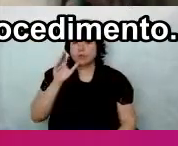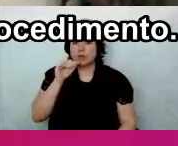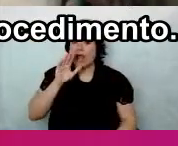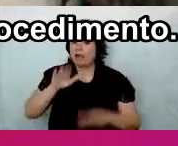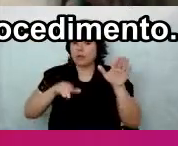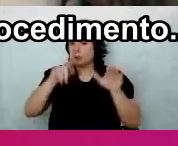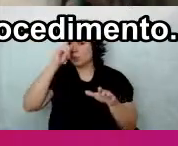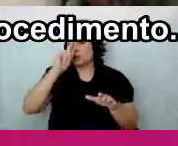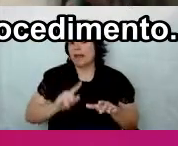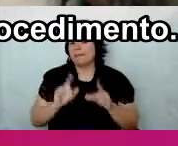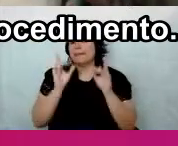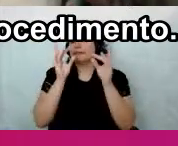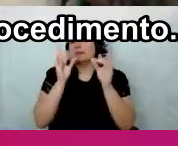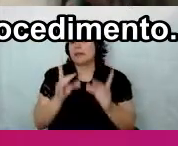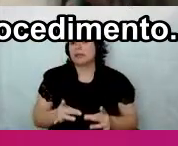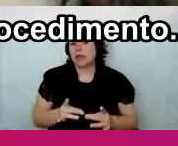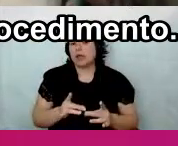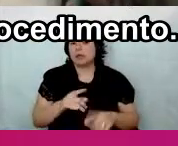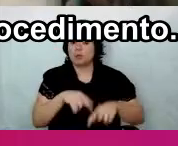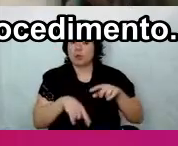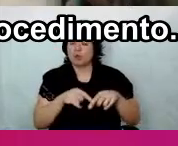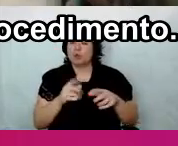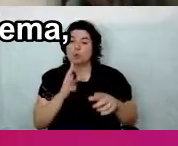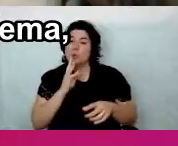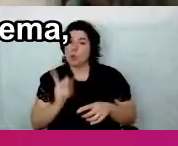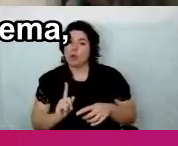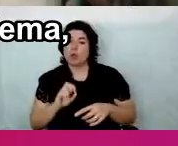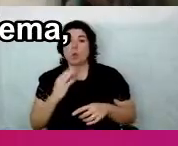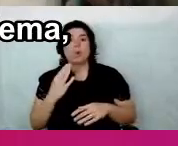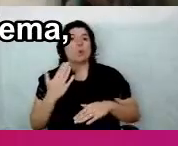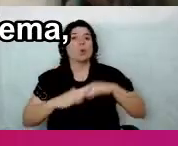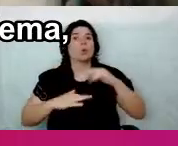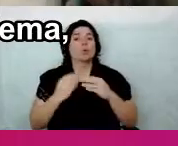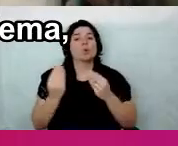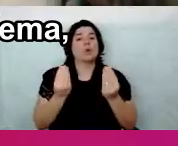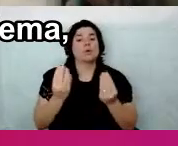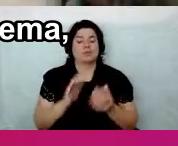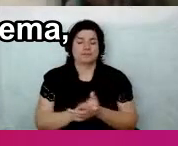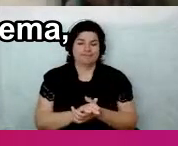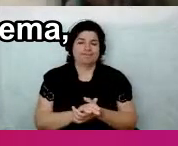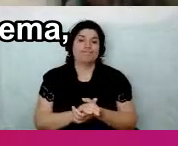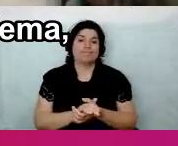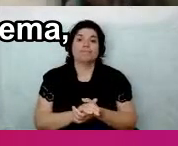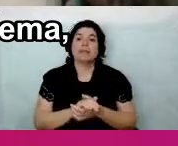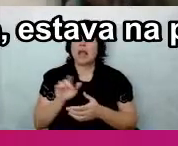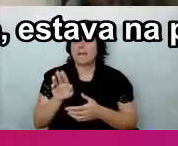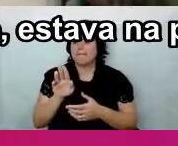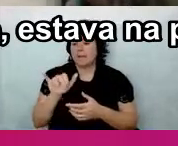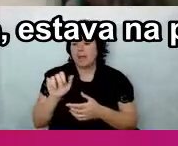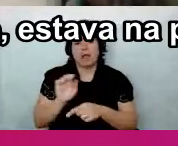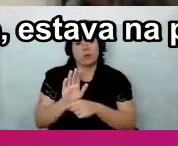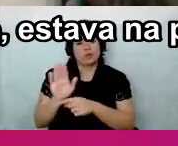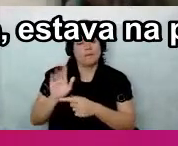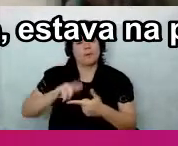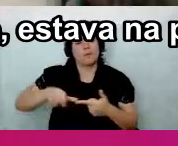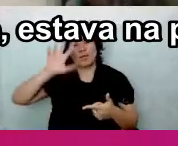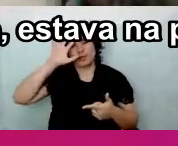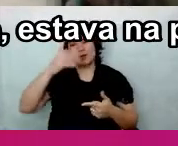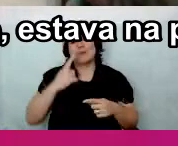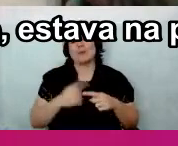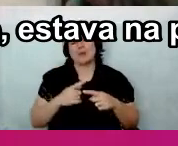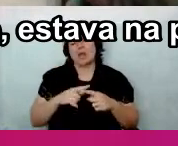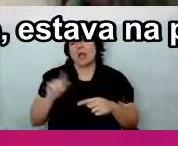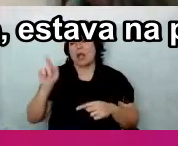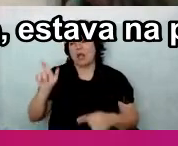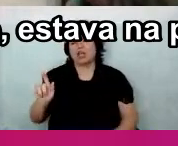exatamente o detalhe de um determinado produto ou um procedimento. E ela resolvia um grande problema, que o gerente lá ele